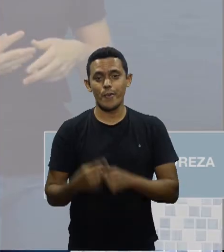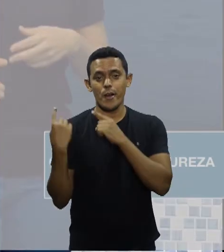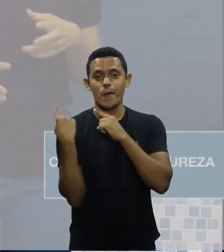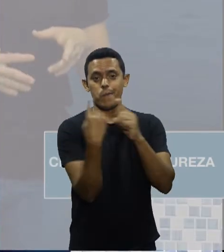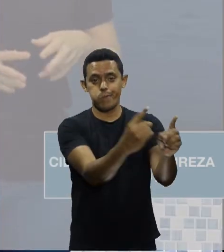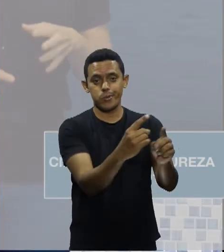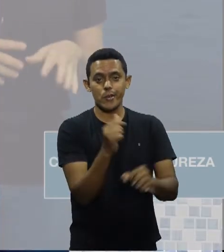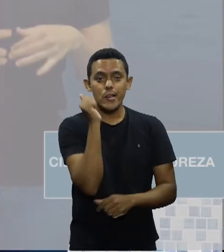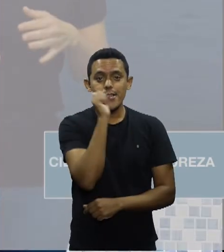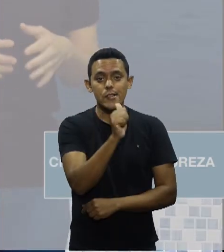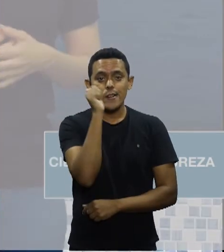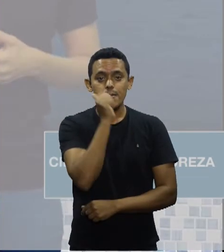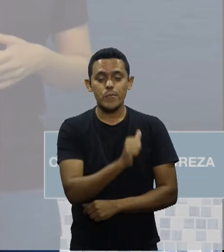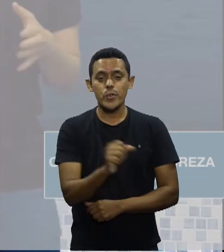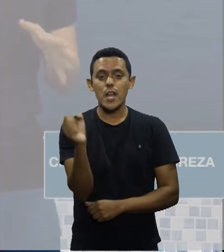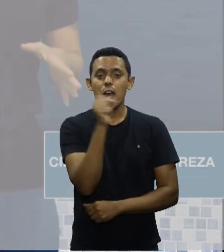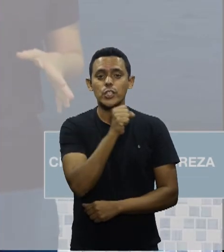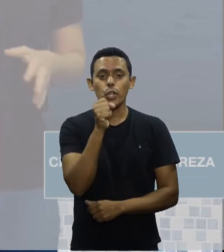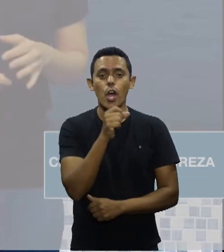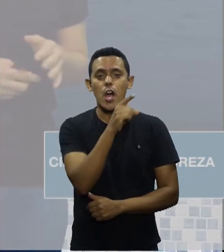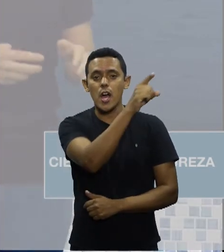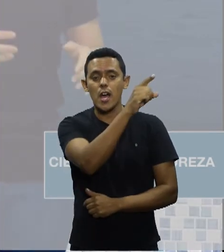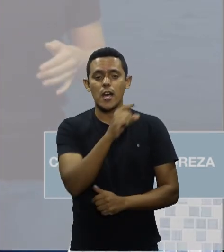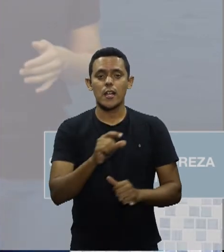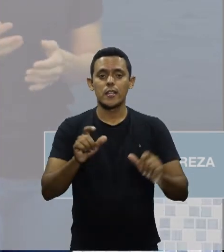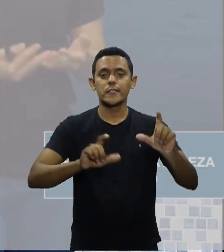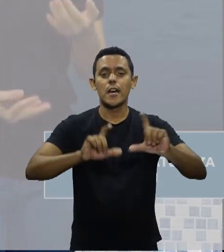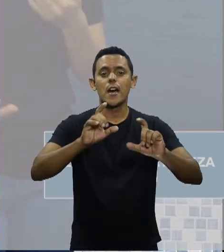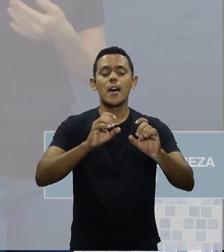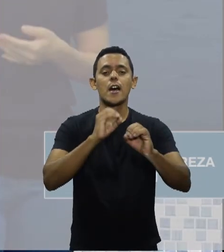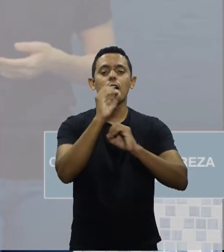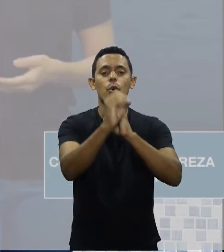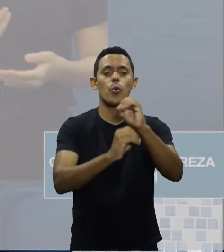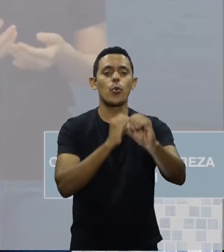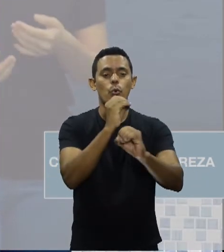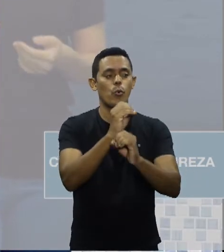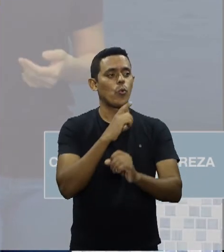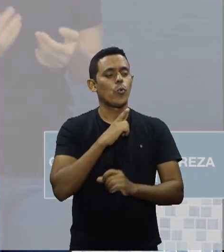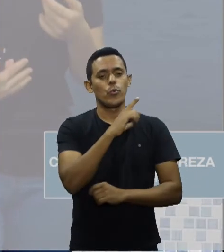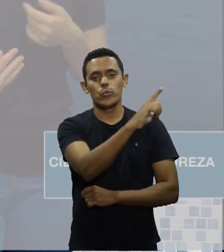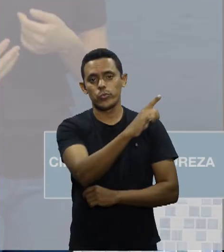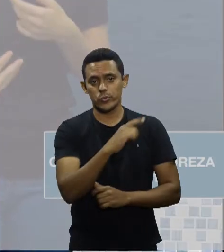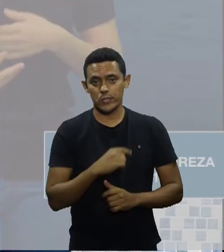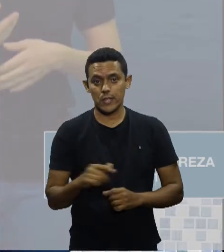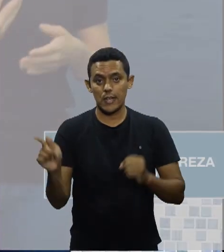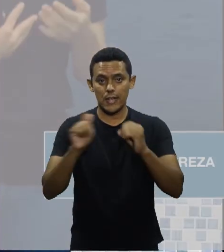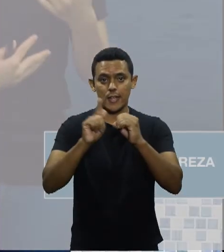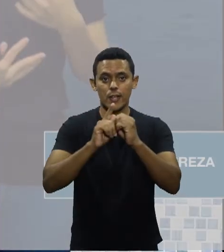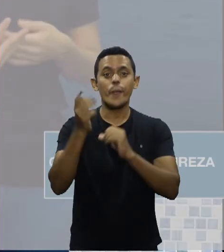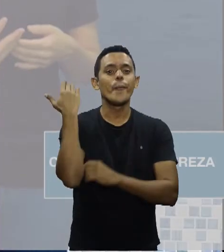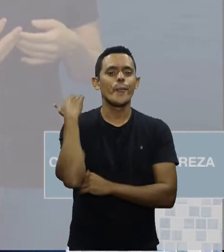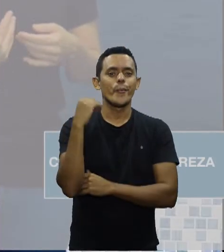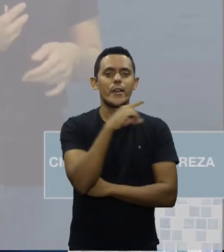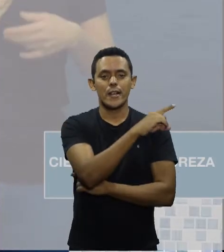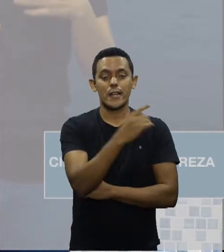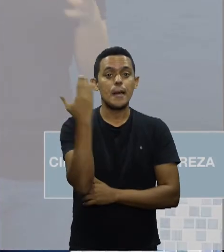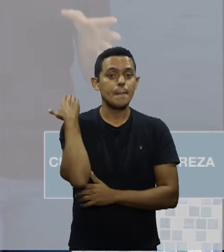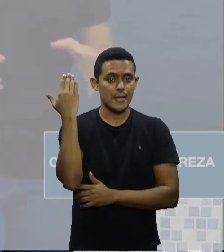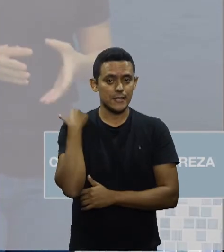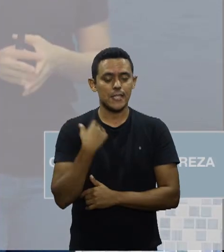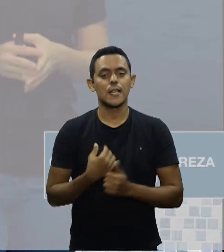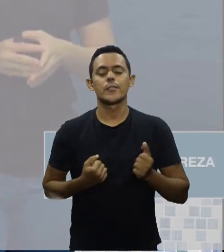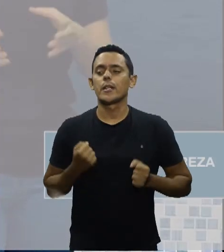a respeito daquela apresentadora Maju mostrando ela e no outro contexto no passado antes da pandemia